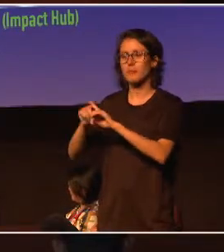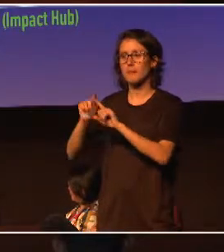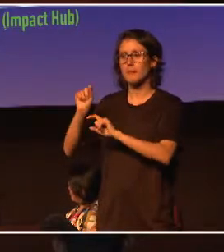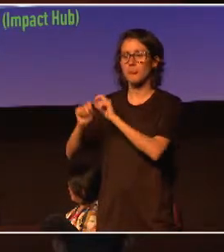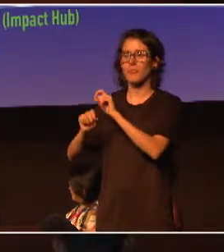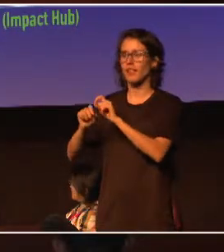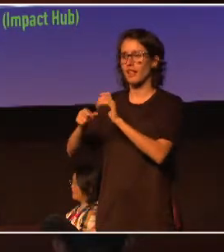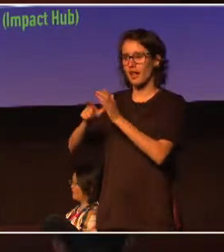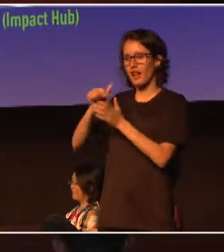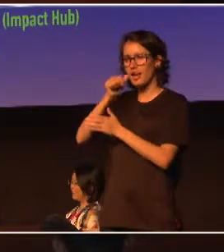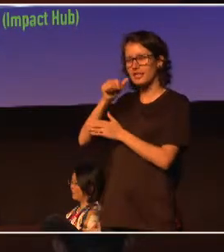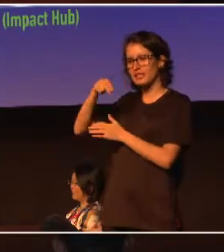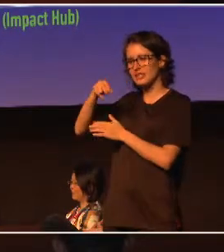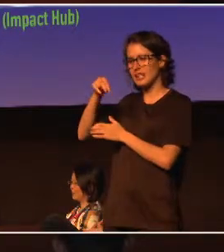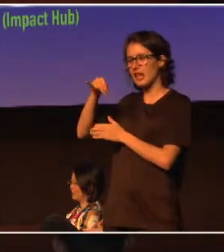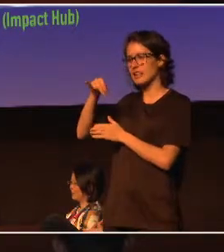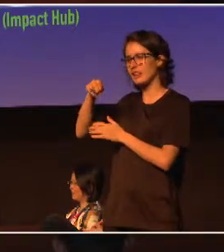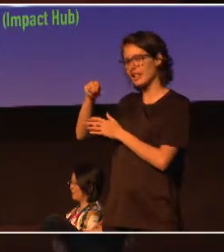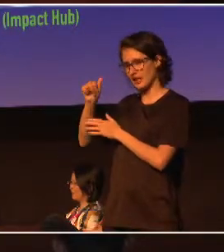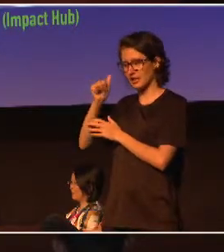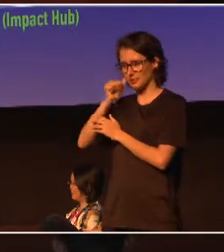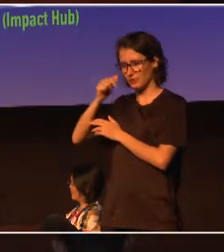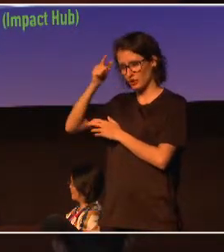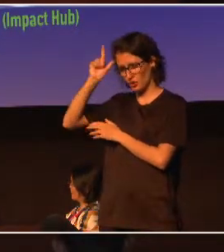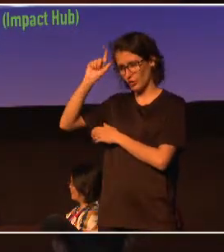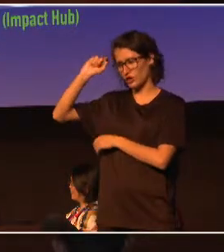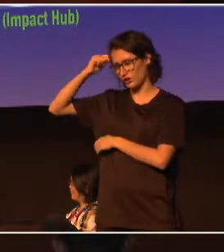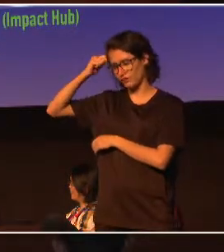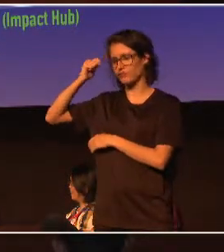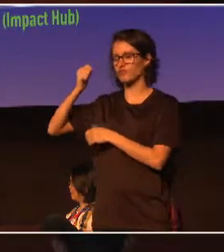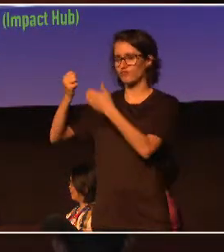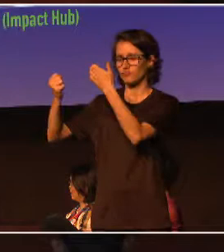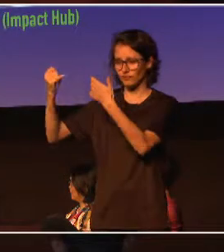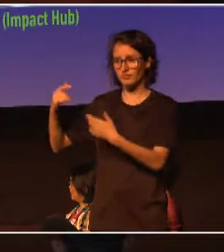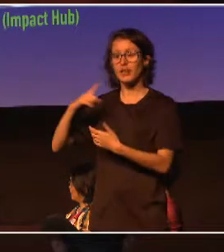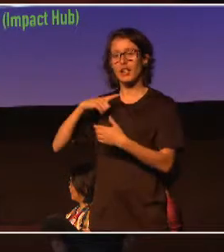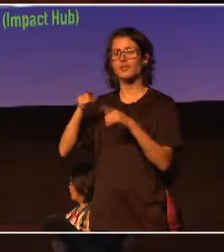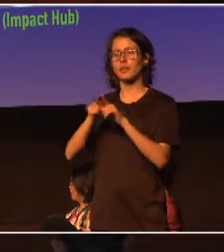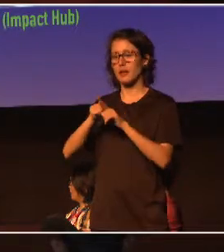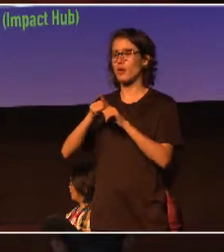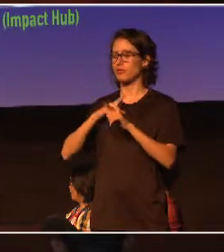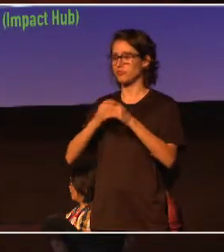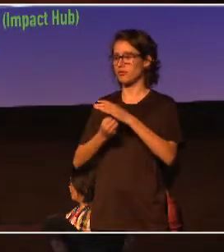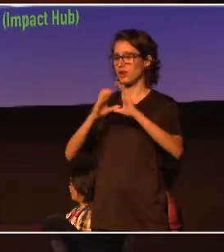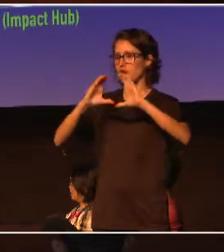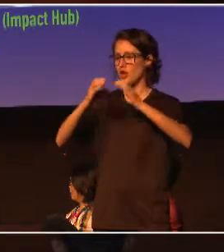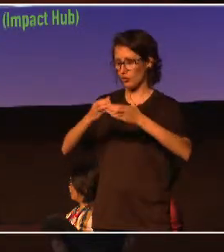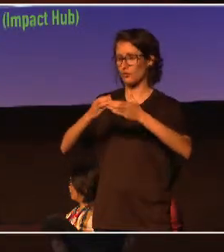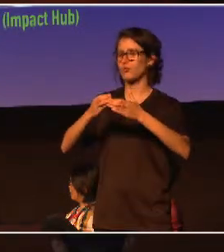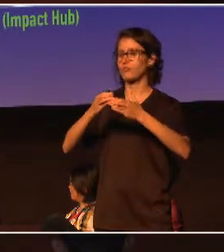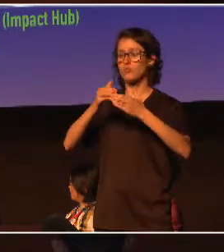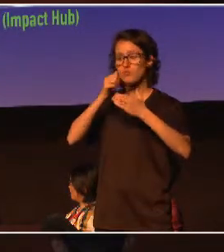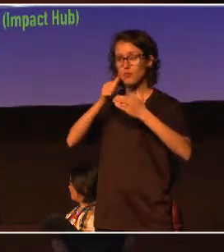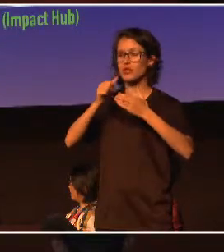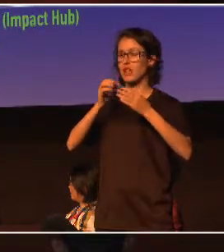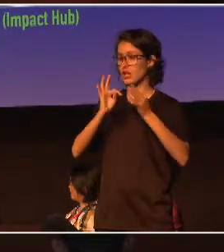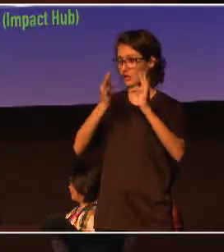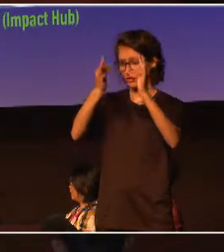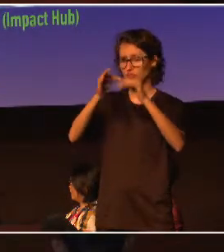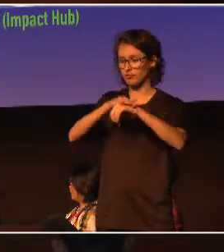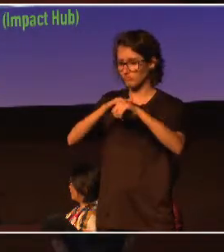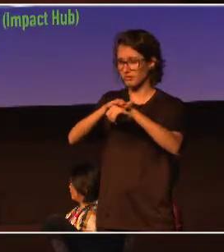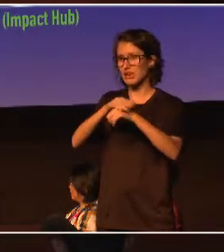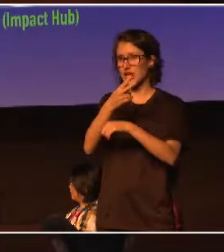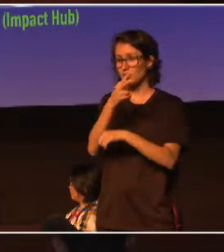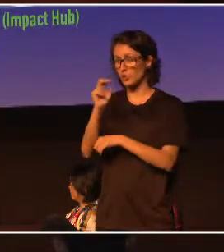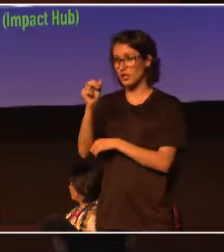Nina até falou ontem, eu acho, que eu também tenho um grupo de mulheres em tecnologia no Sudeste Asiático, somos 200